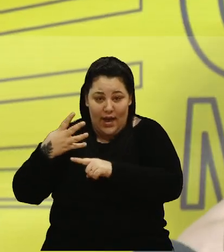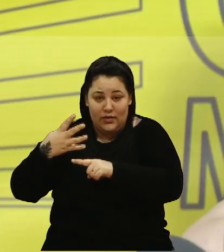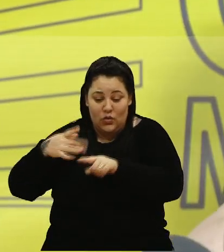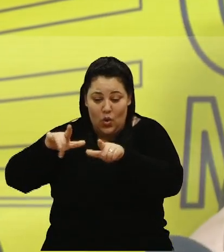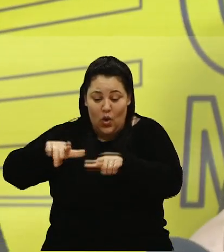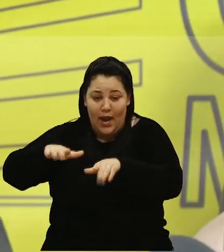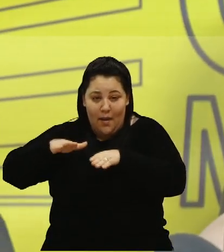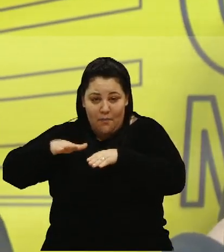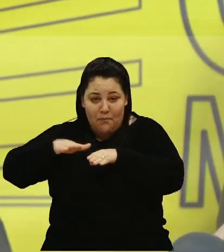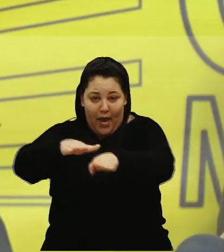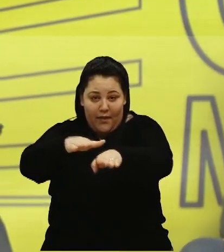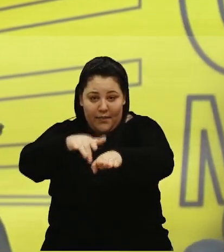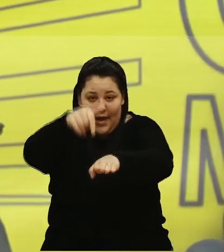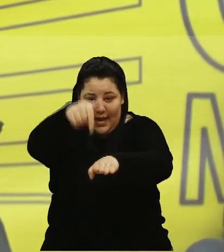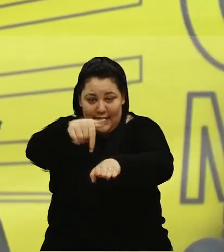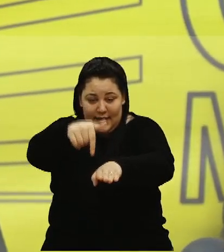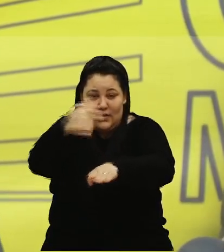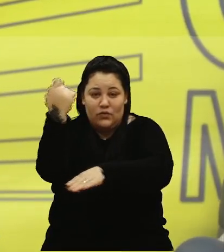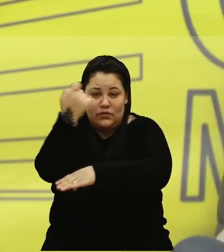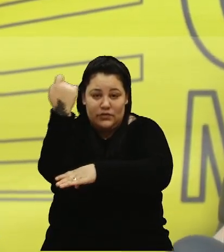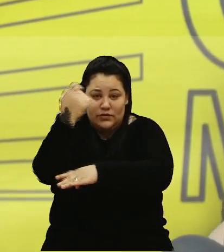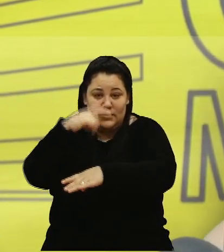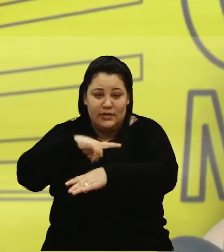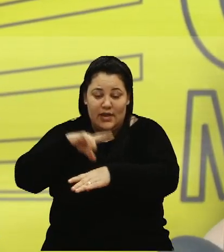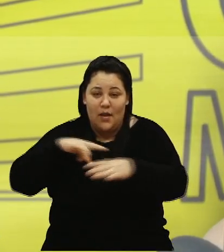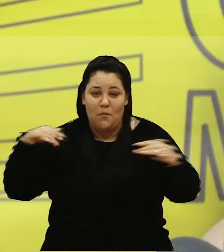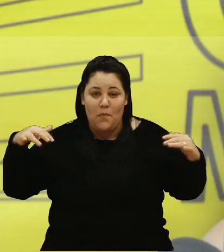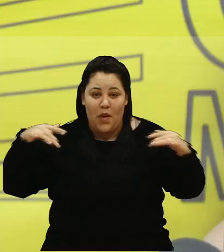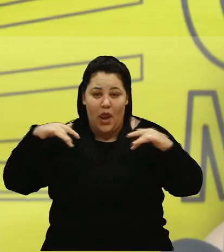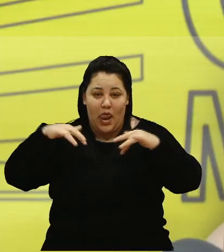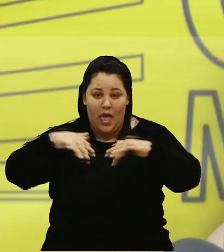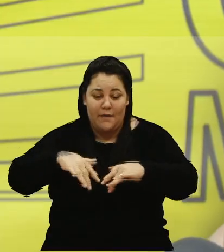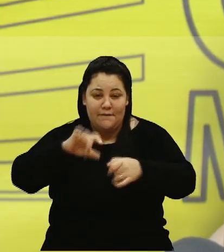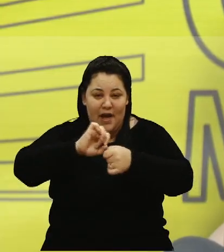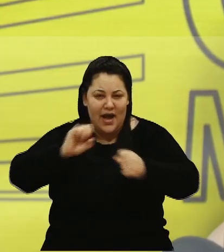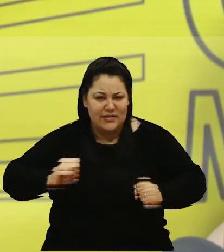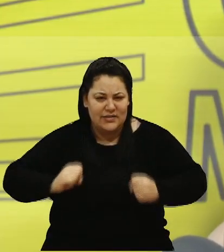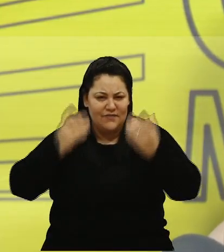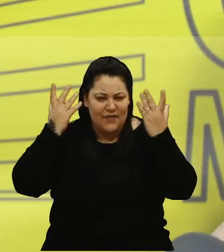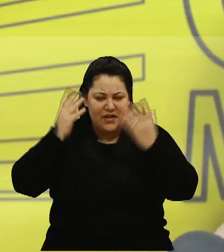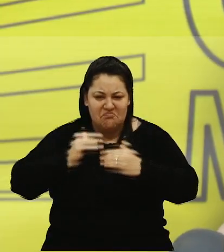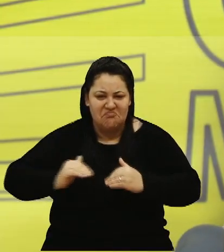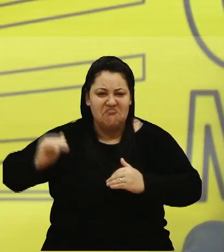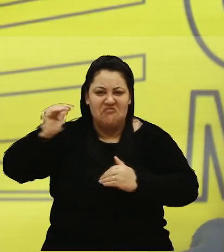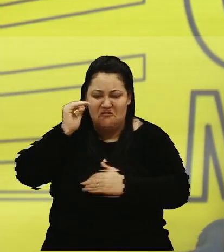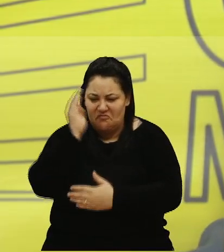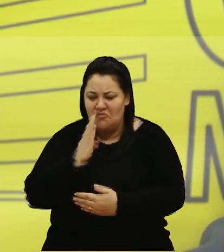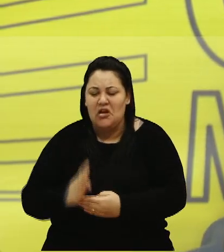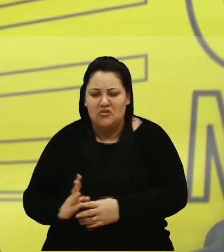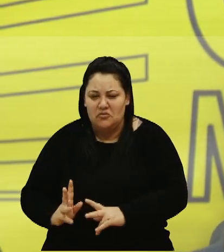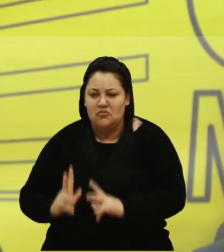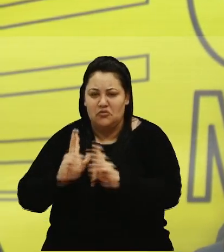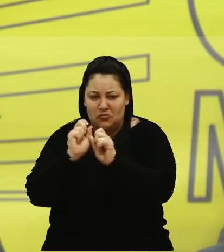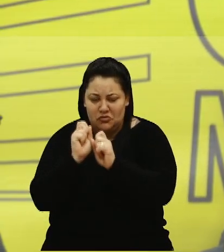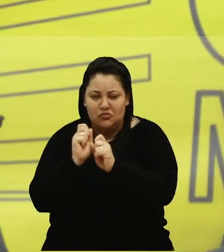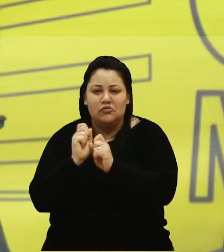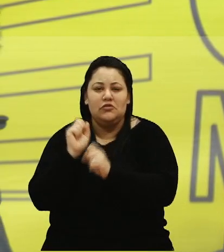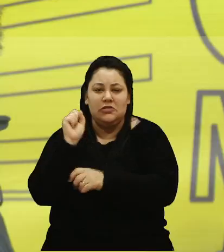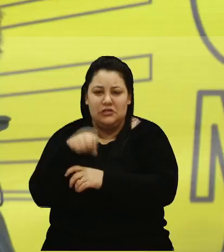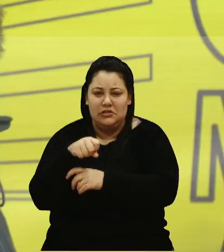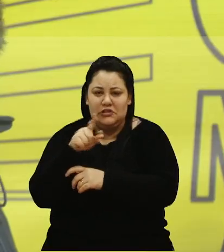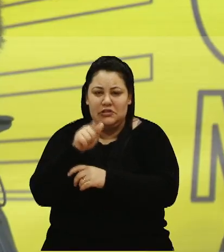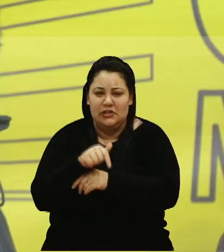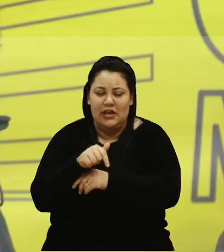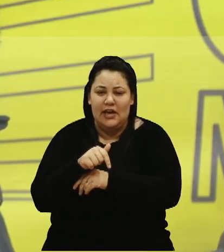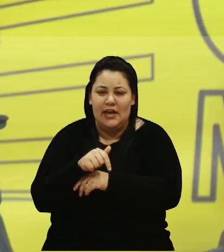né, aqui no Rio Grande do Sul, onde trazem diversos eventos a nível nacional, que é o Autódromo